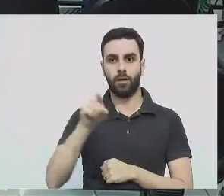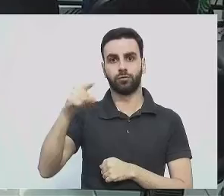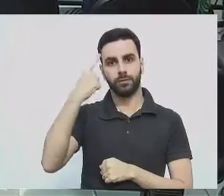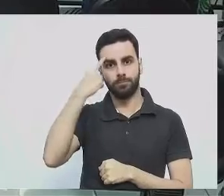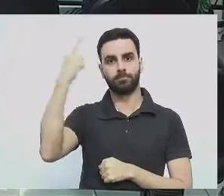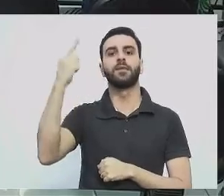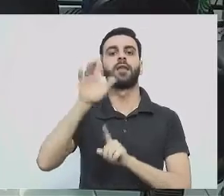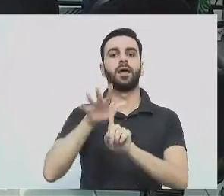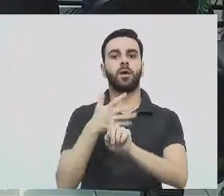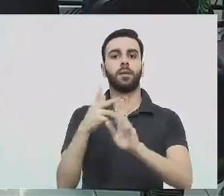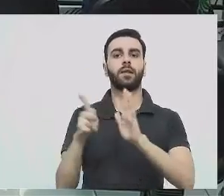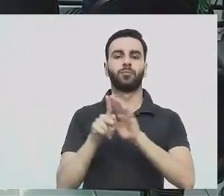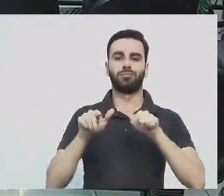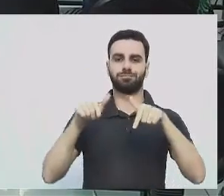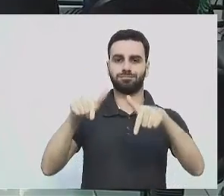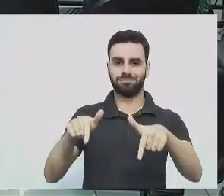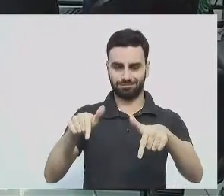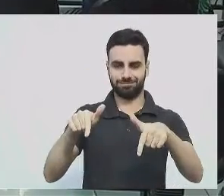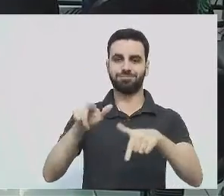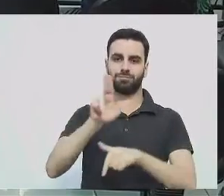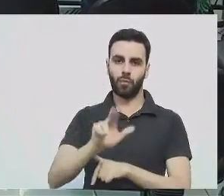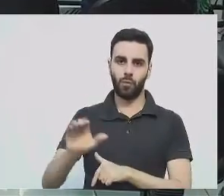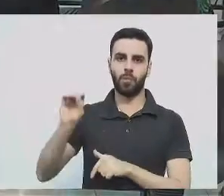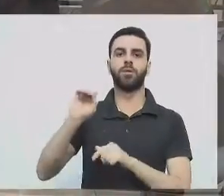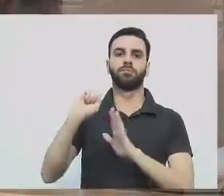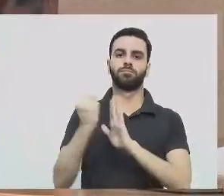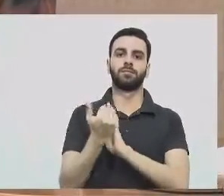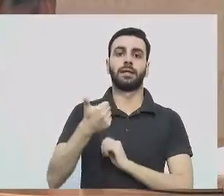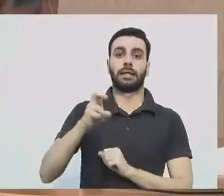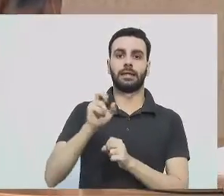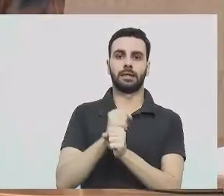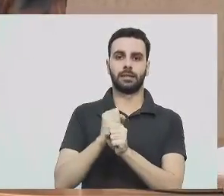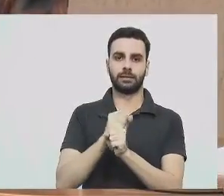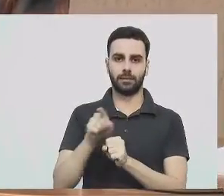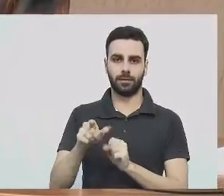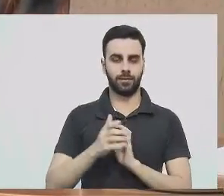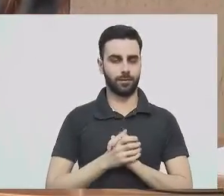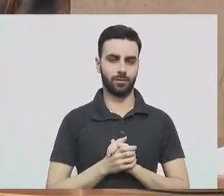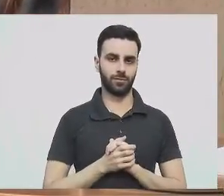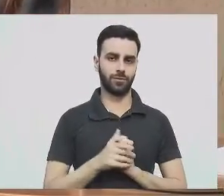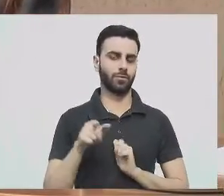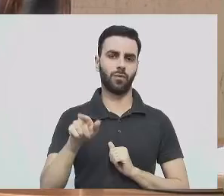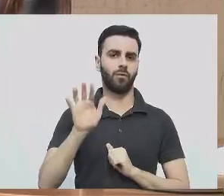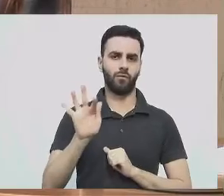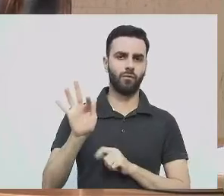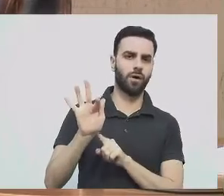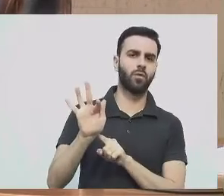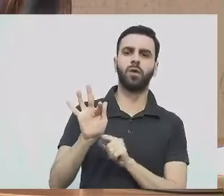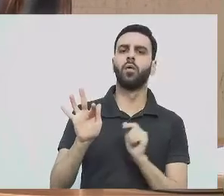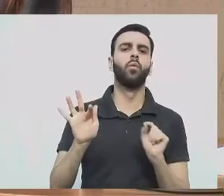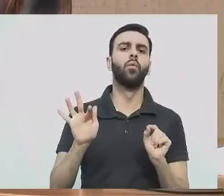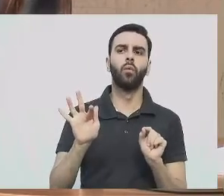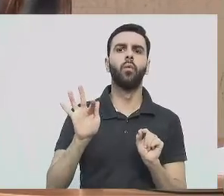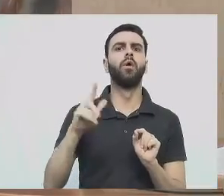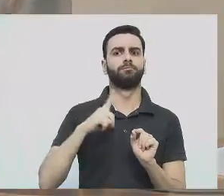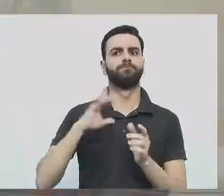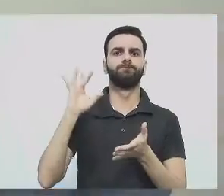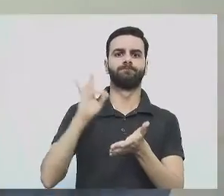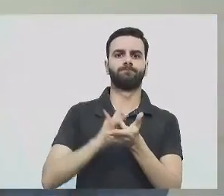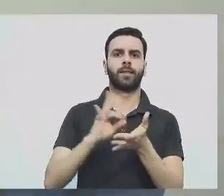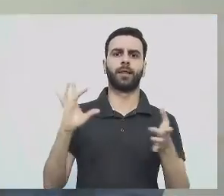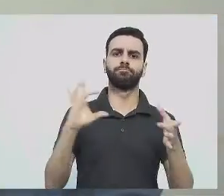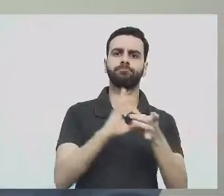que você faz à Univiçosa, pelos seus 15 anos. A Univiçosa, uma faculdade, né, que veio só somar